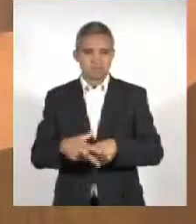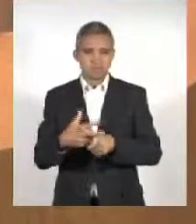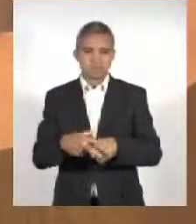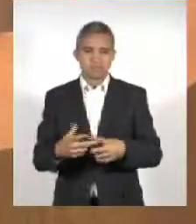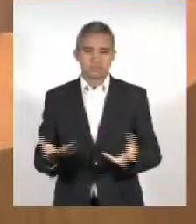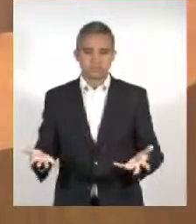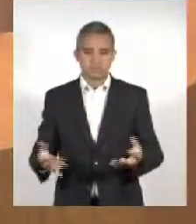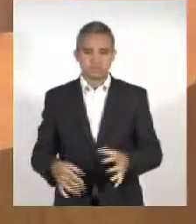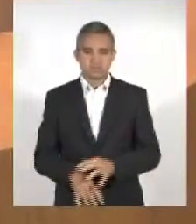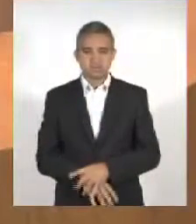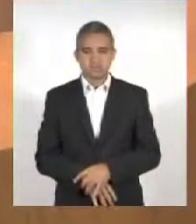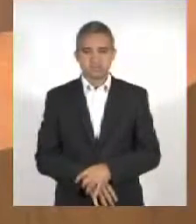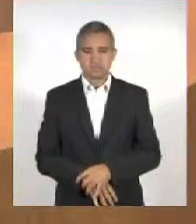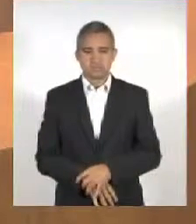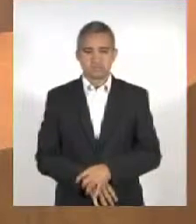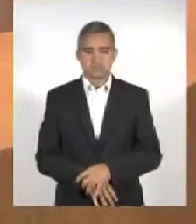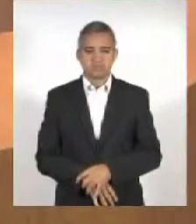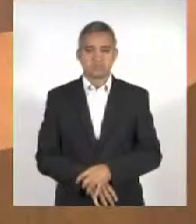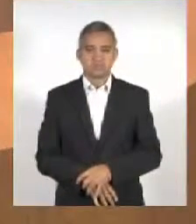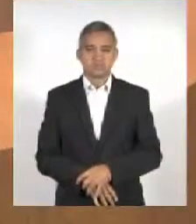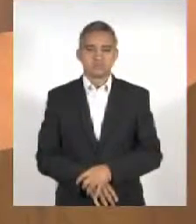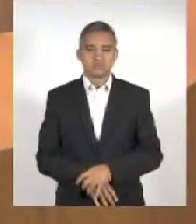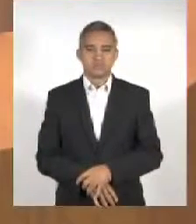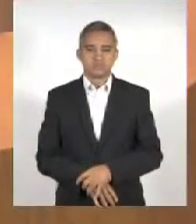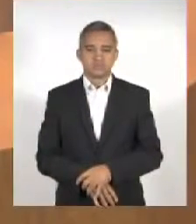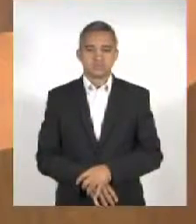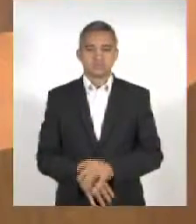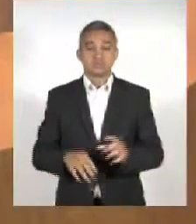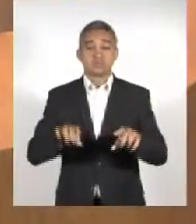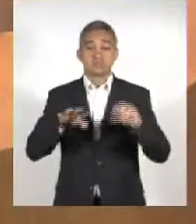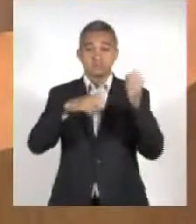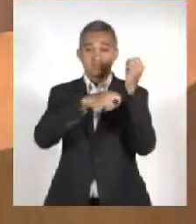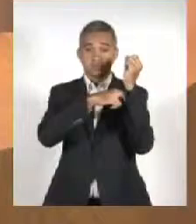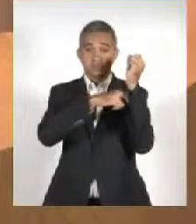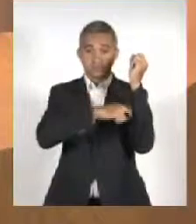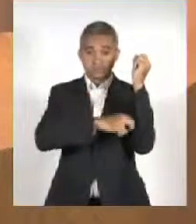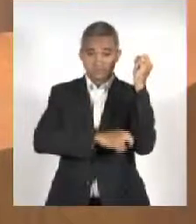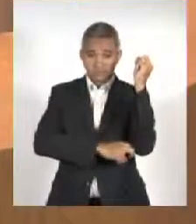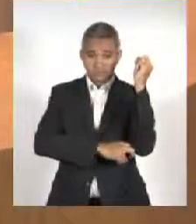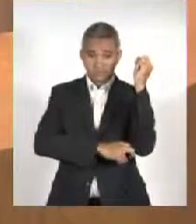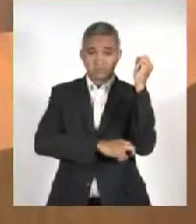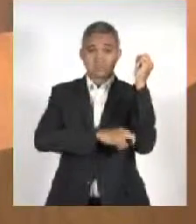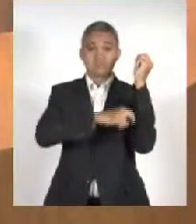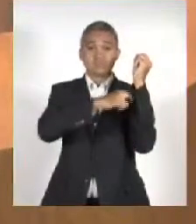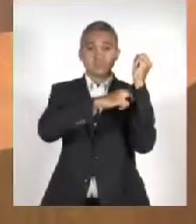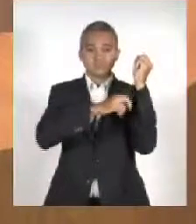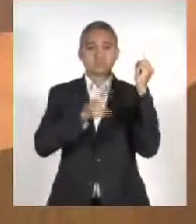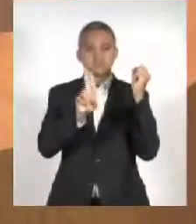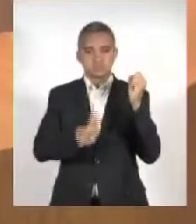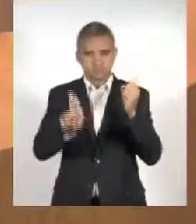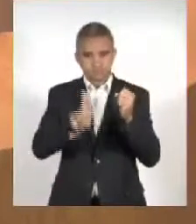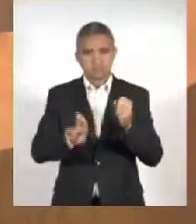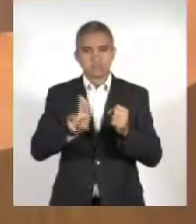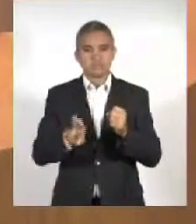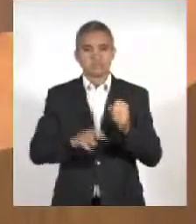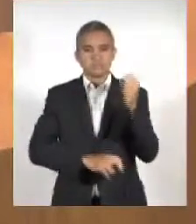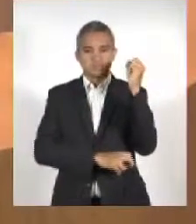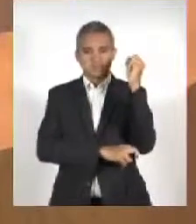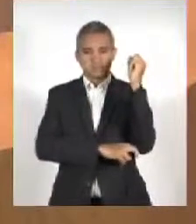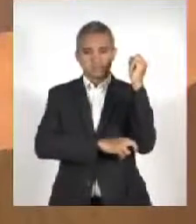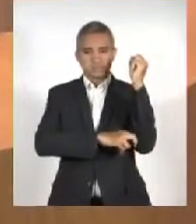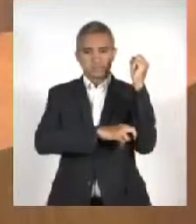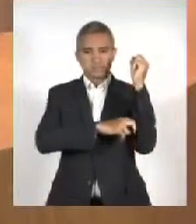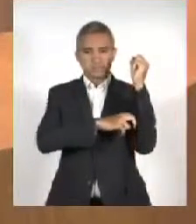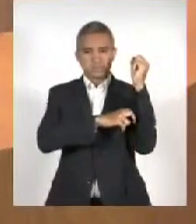e tanto na descida como na subida eu utilizei o elevador e na subida mais